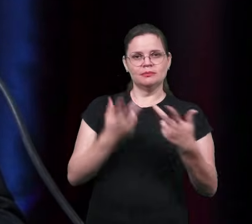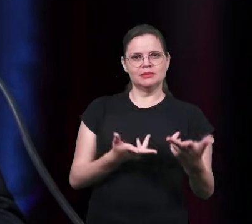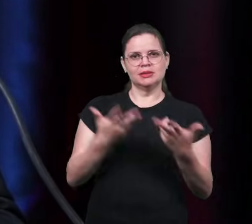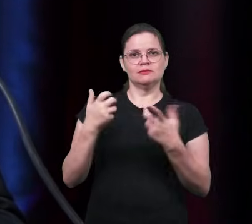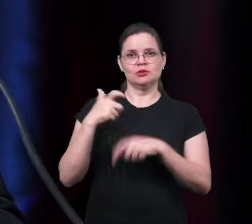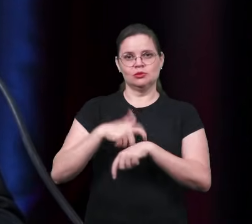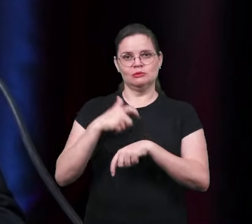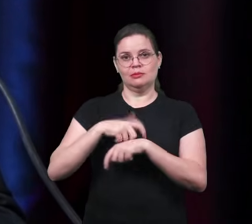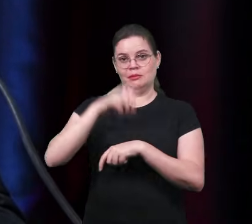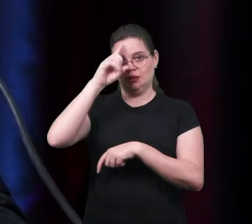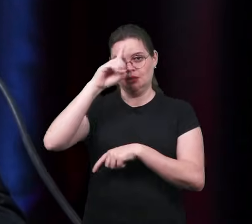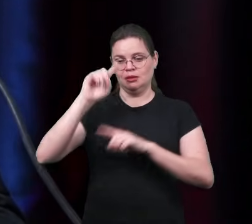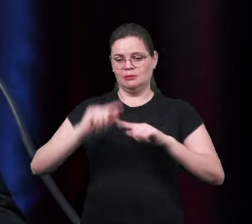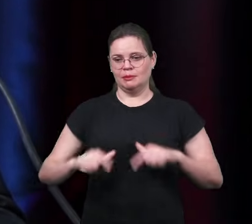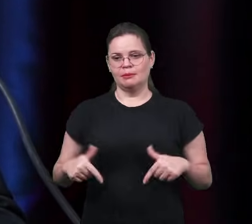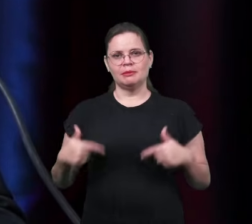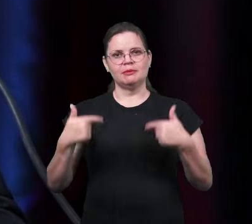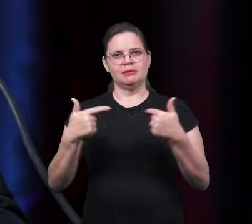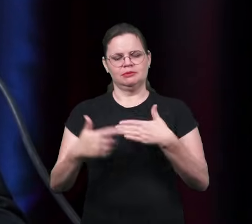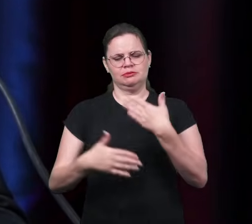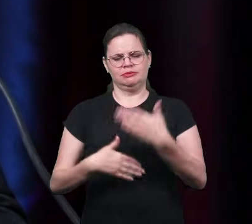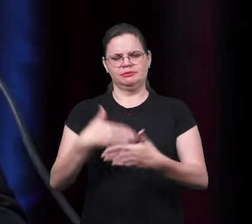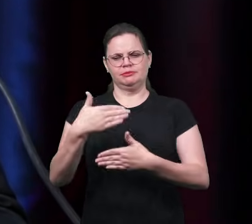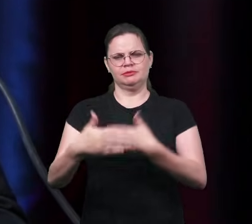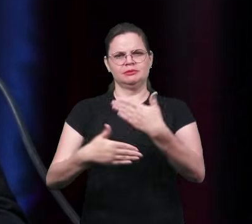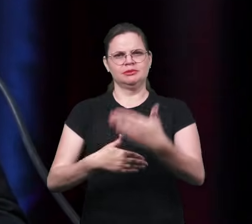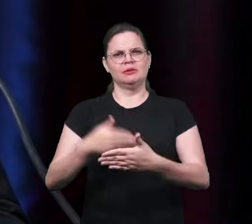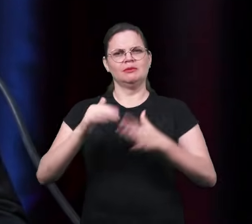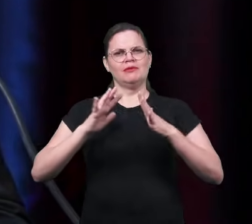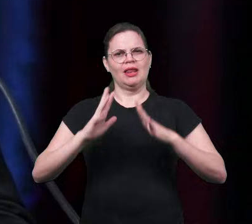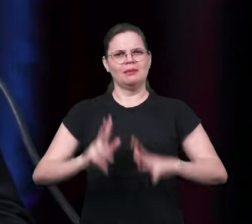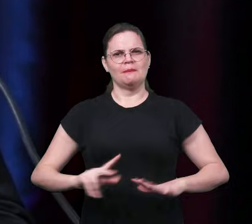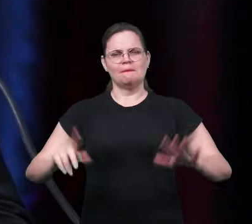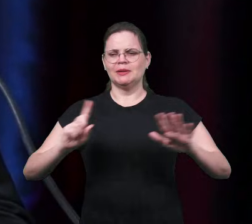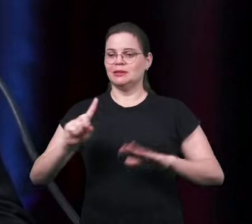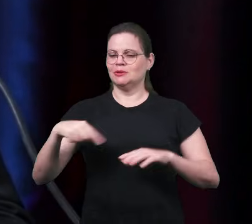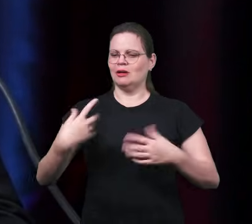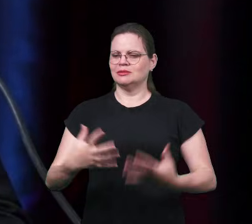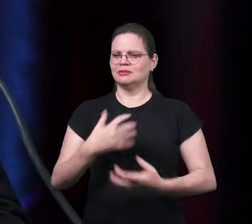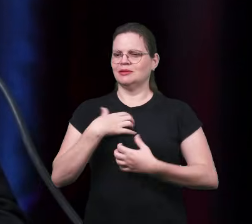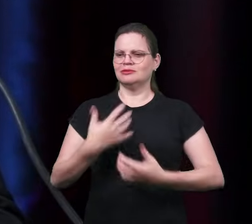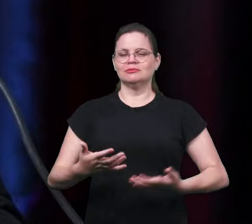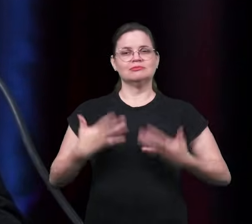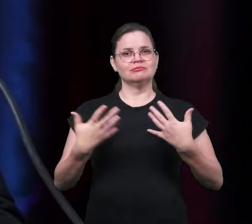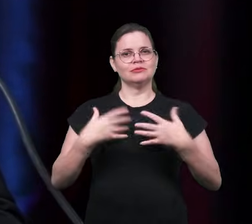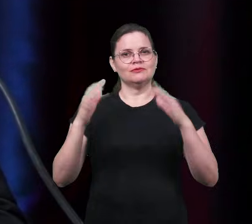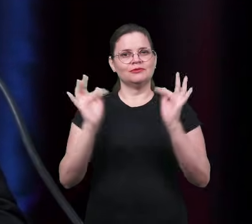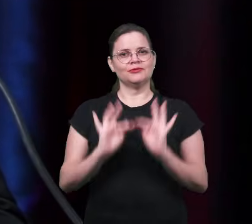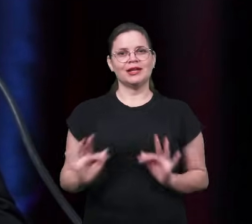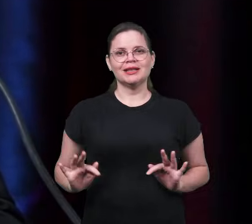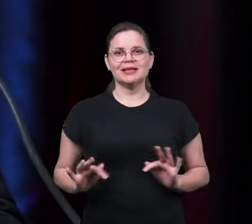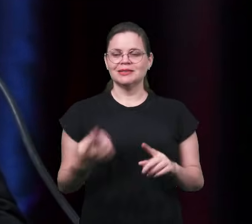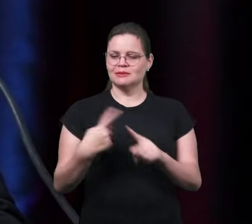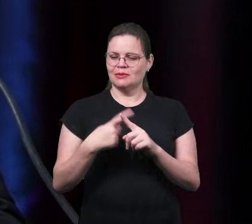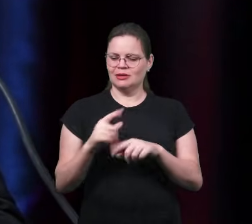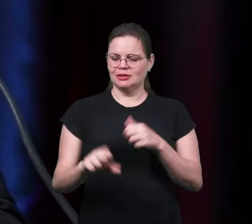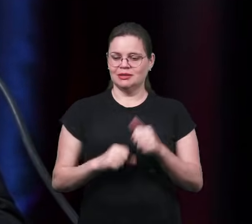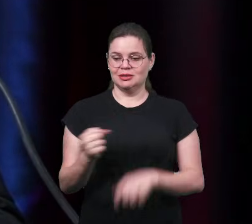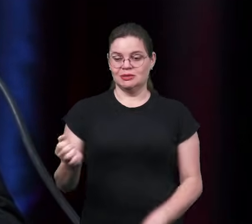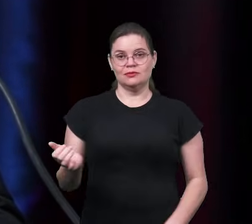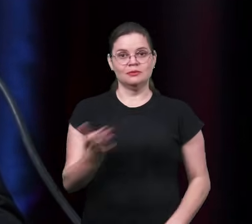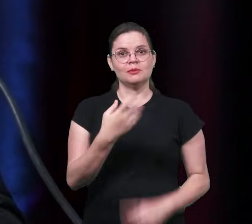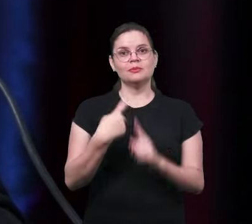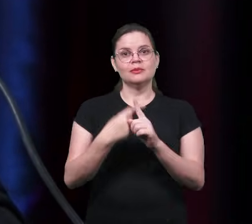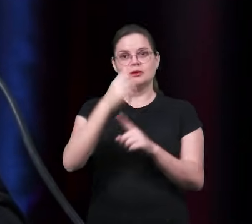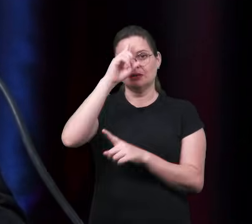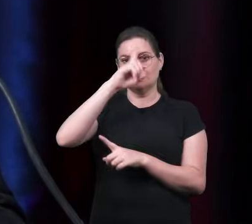vai realizando a sua obra, isso traz uma alegria para a igreja, né, em ver, porque a obra de Deus é completa. Deus liberta o